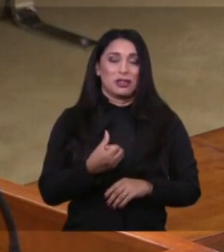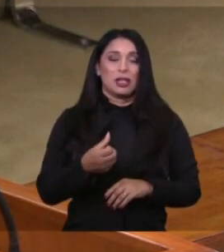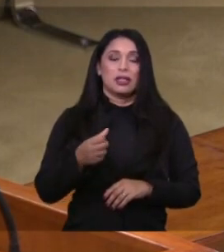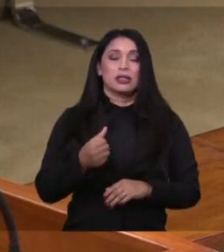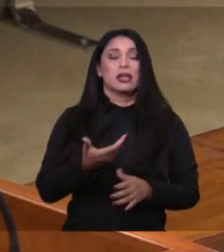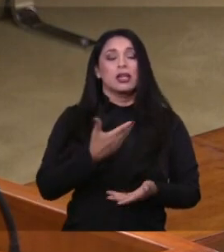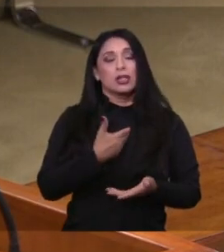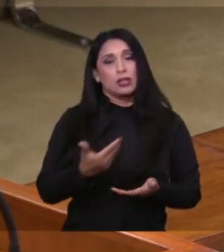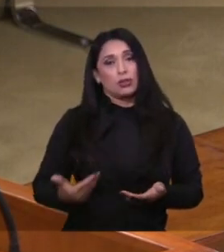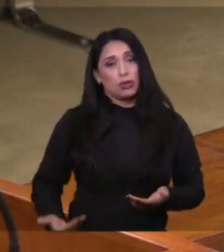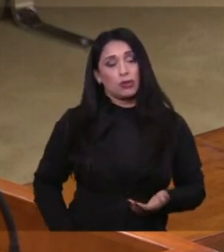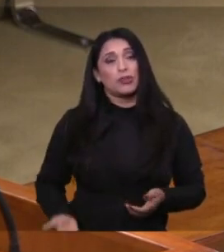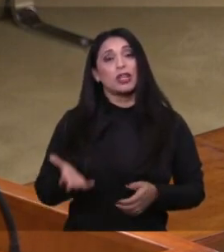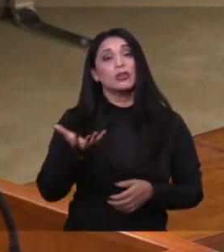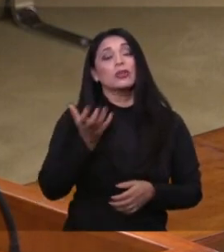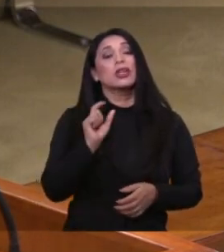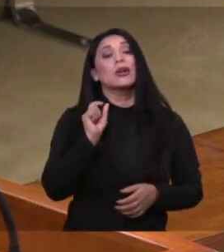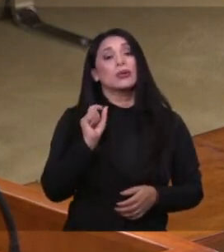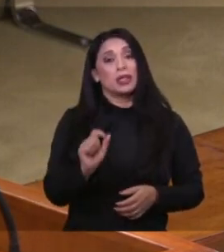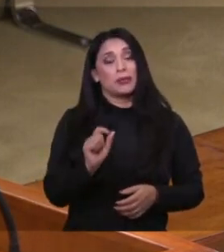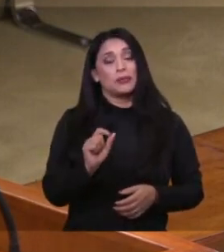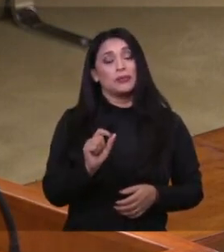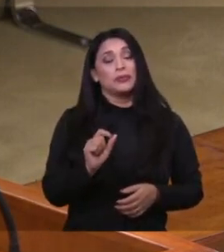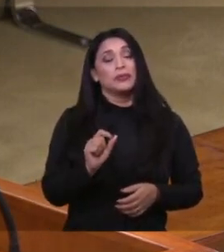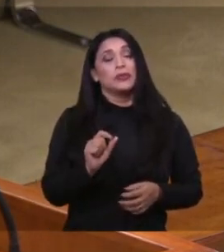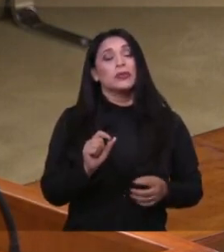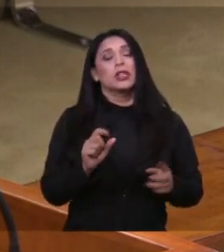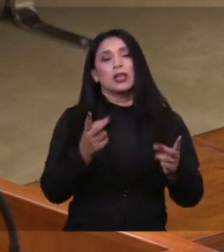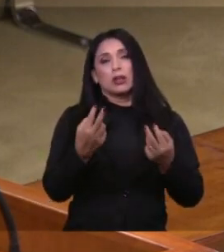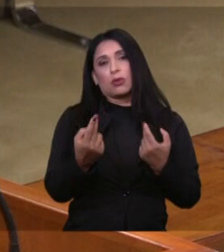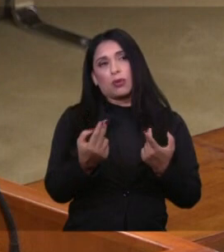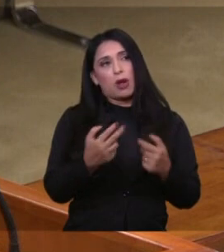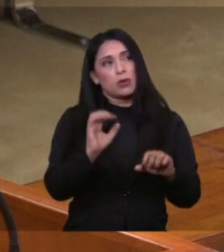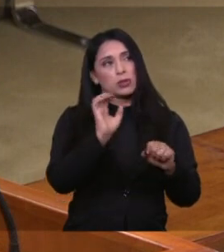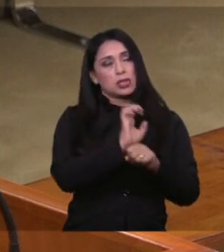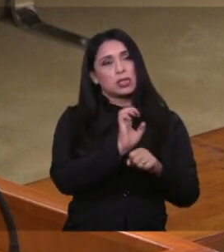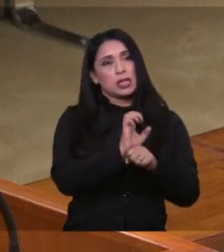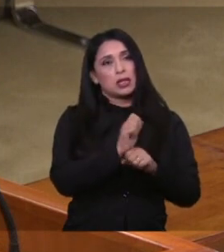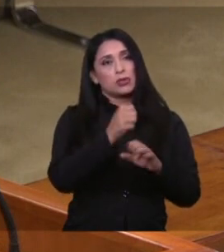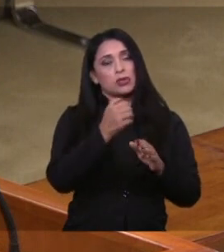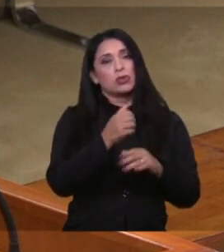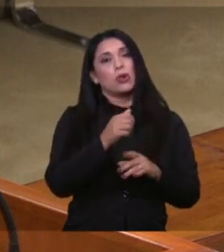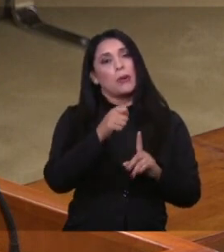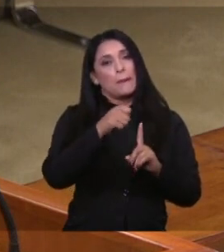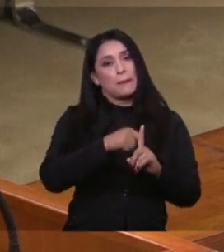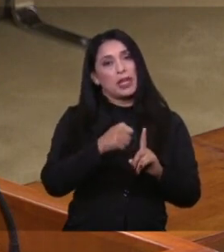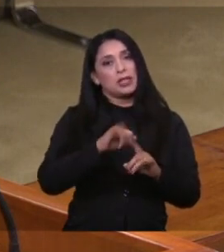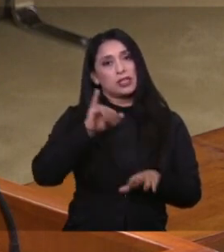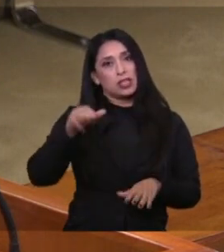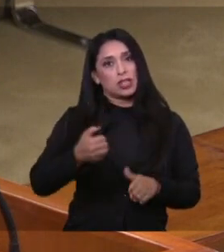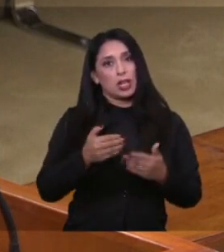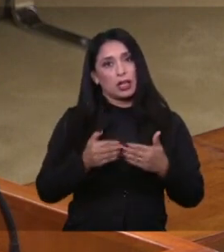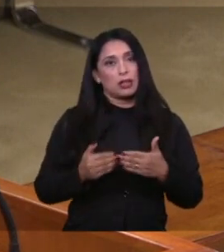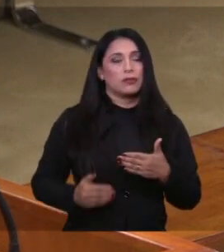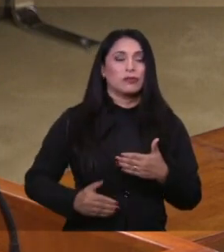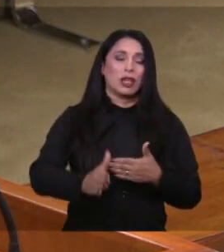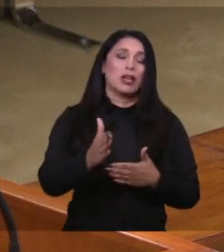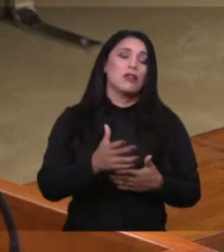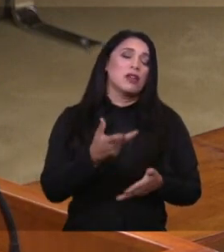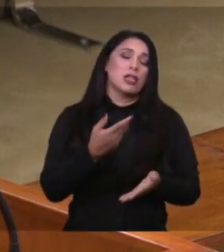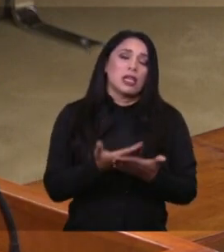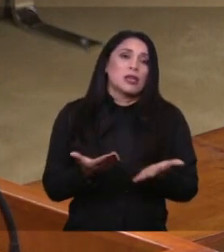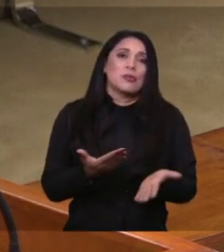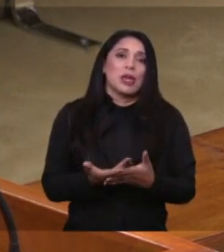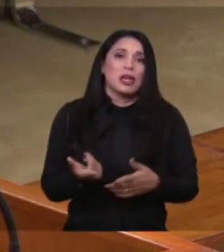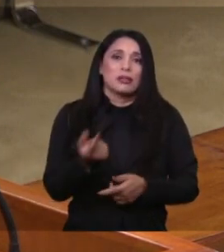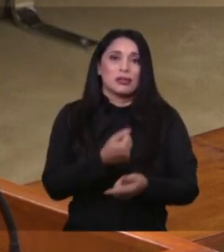agora, quis aplicar desde o mês de janeiro, alegando que efetivamente haveria muitas perdas econômicas. O que